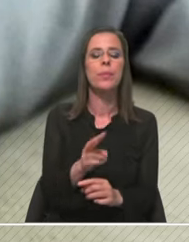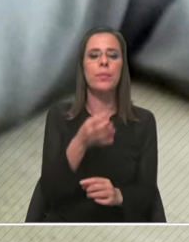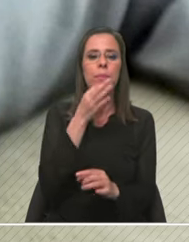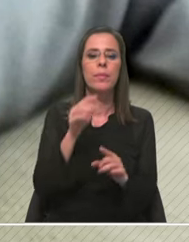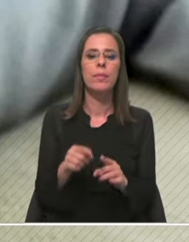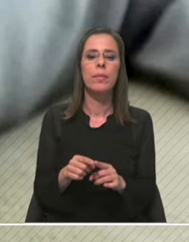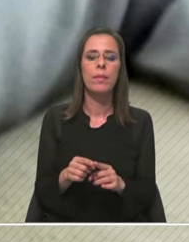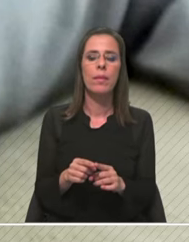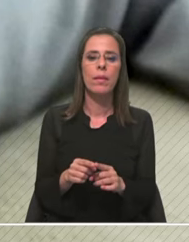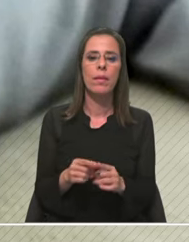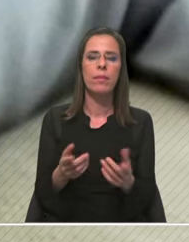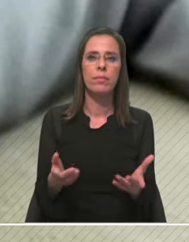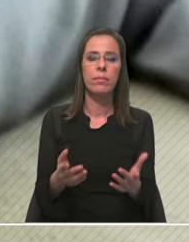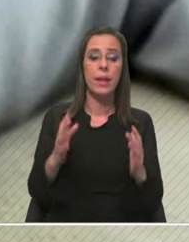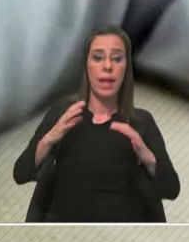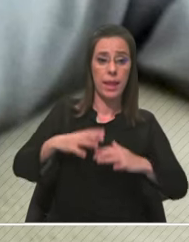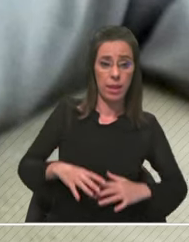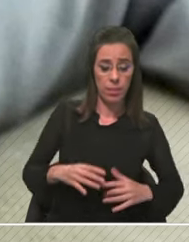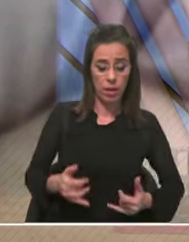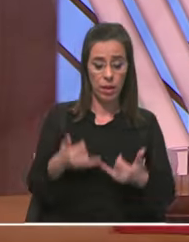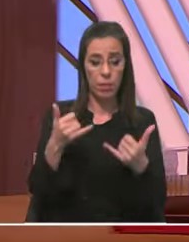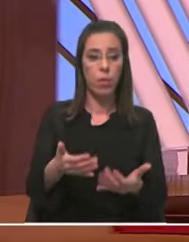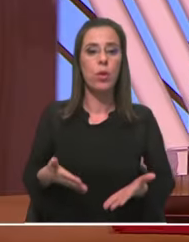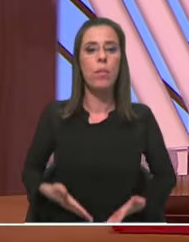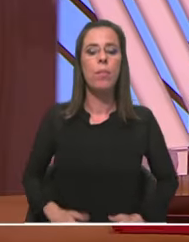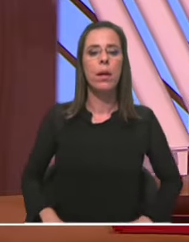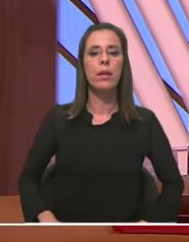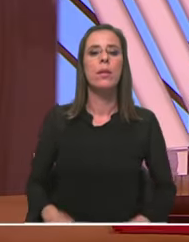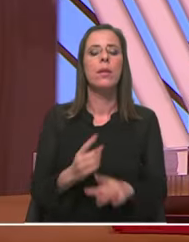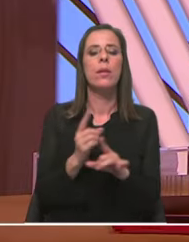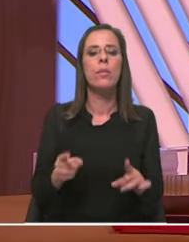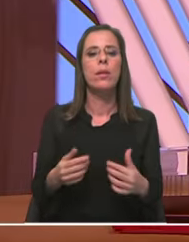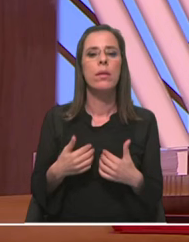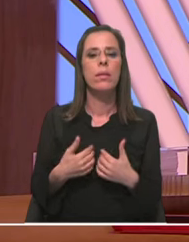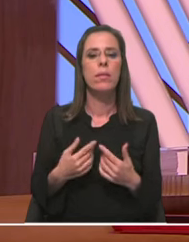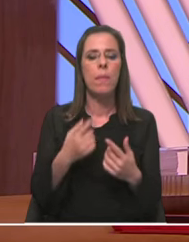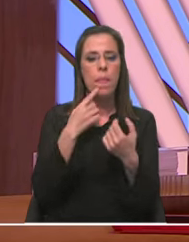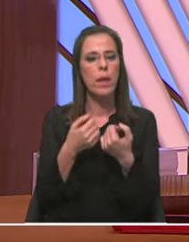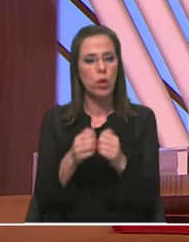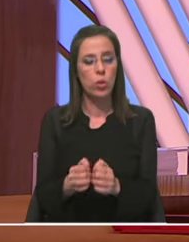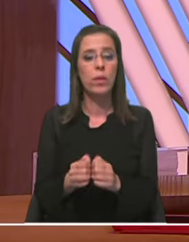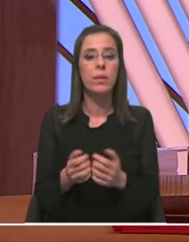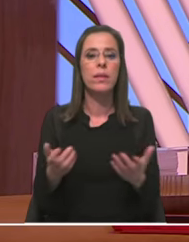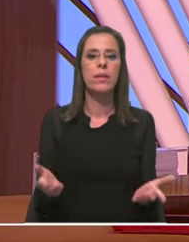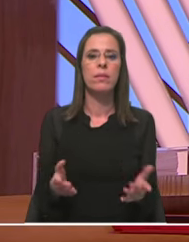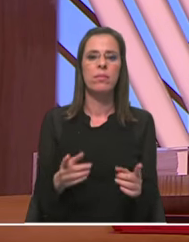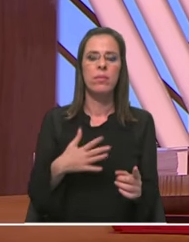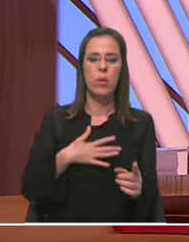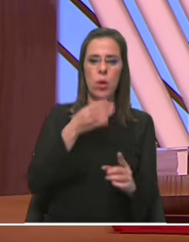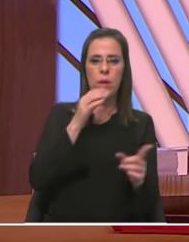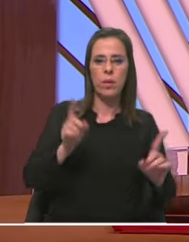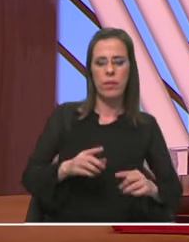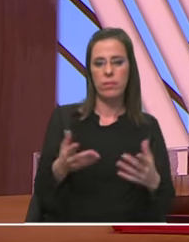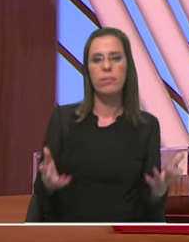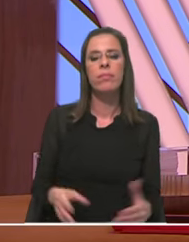eu falei sobre a depressão que eu tive pós parto foi porque eu acho que escondemos muito isso não queremos